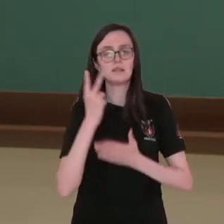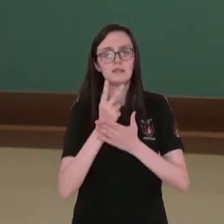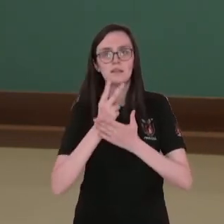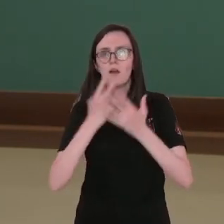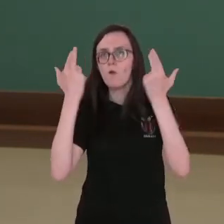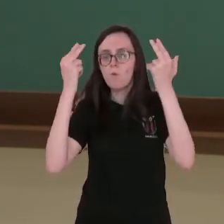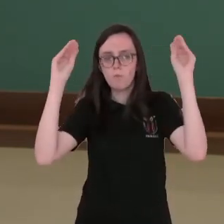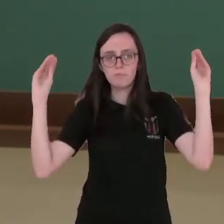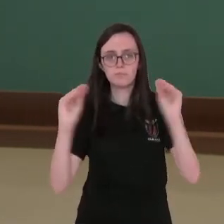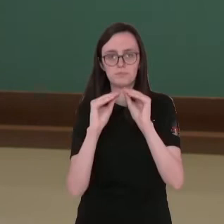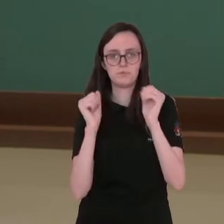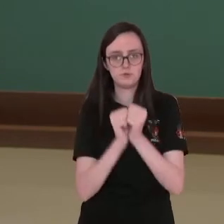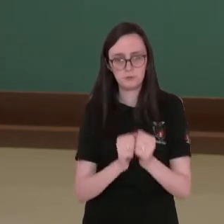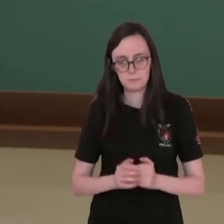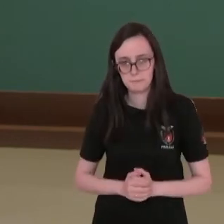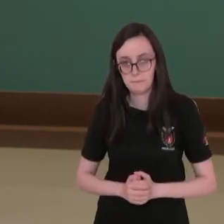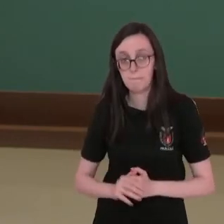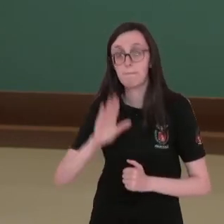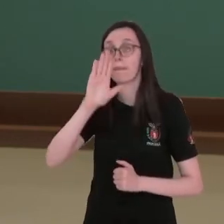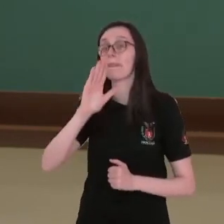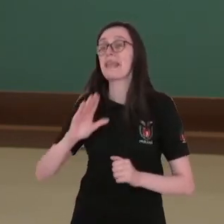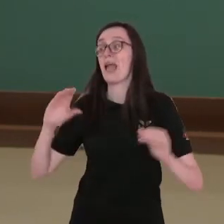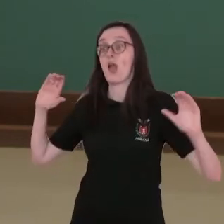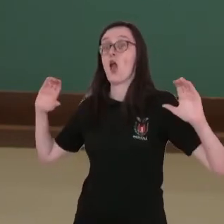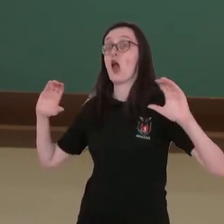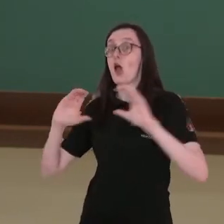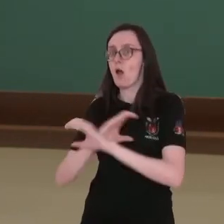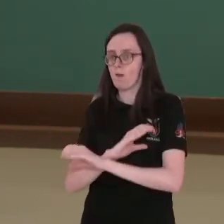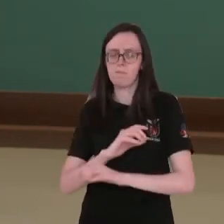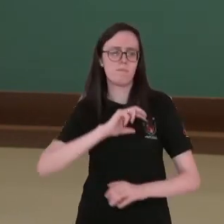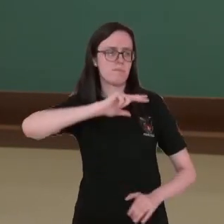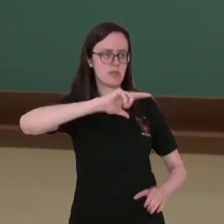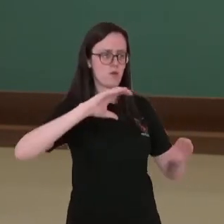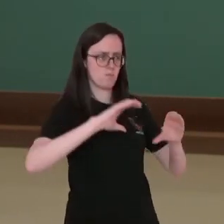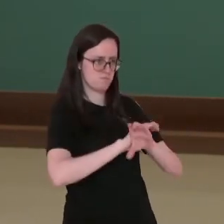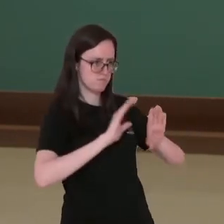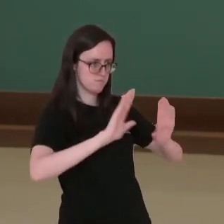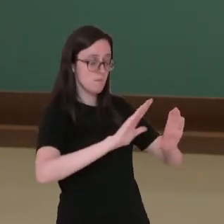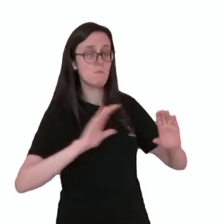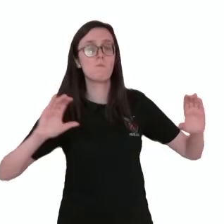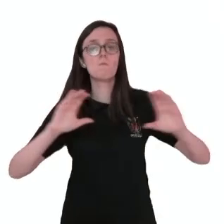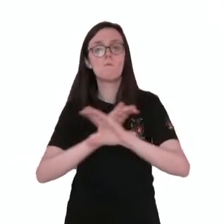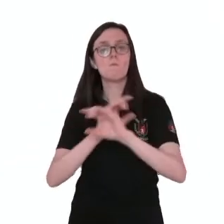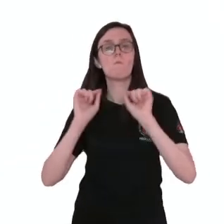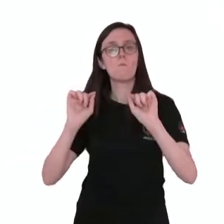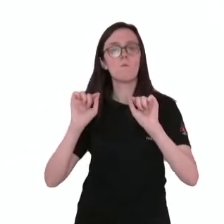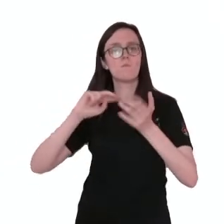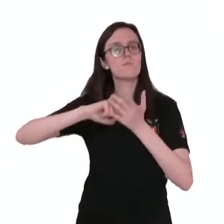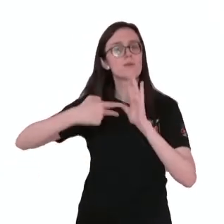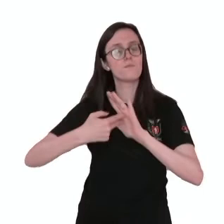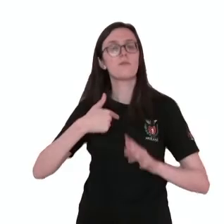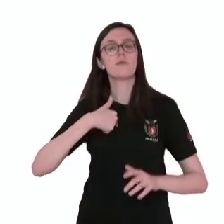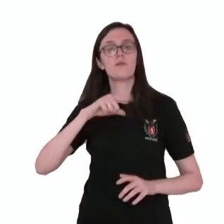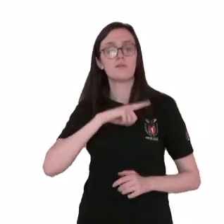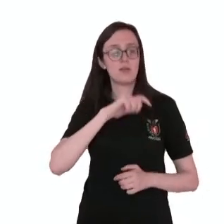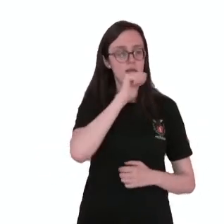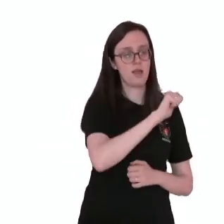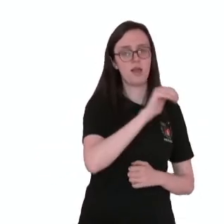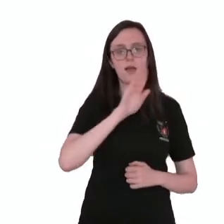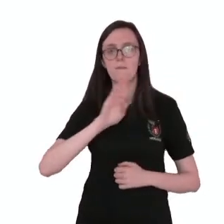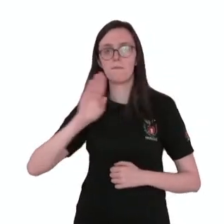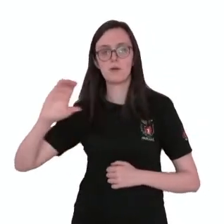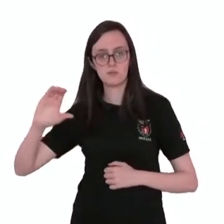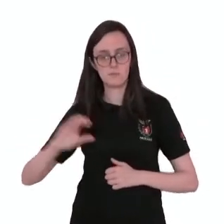em evidência. E quando eu tenho, então, a equação completinha, isso quer dizer o quê? Que eu tenho tanto A, B e